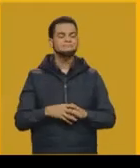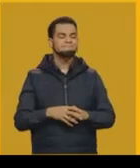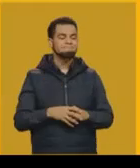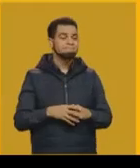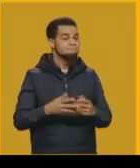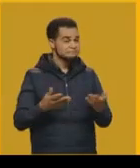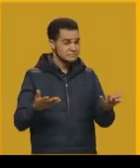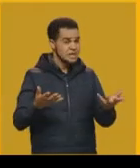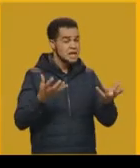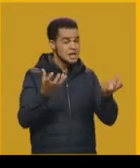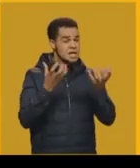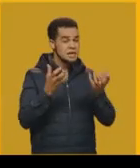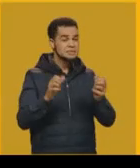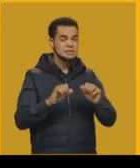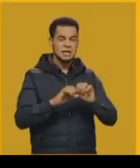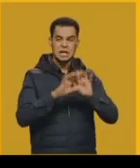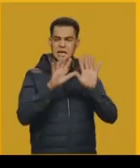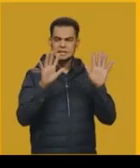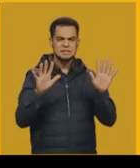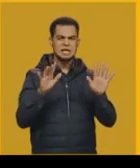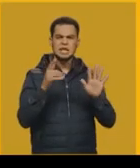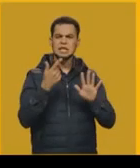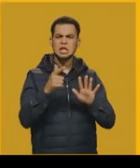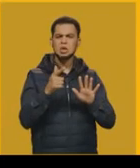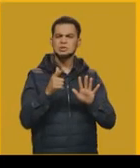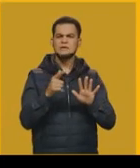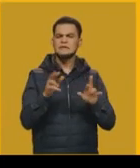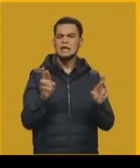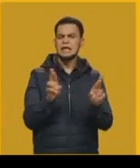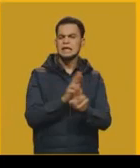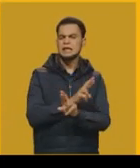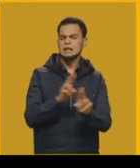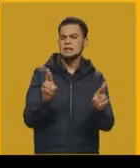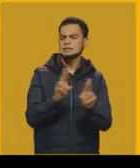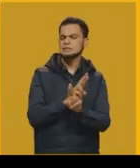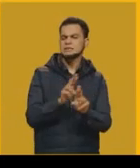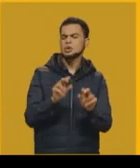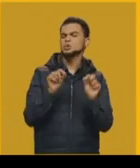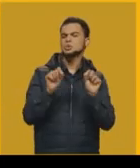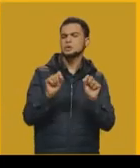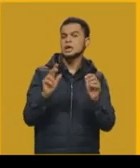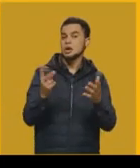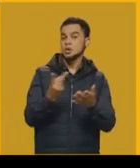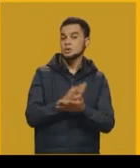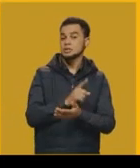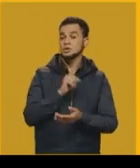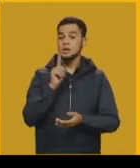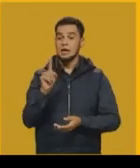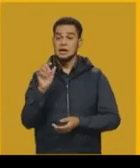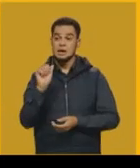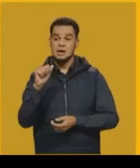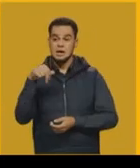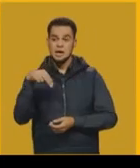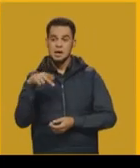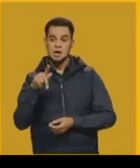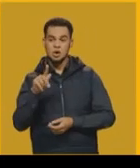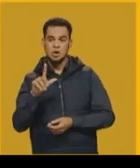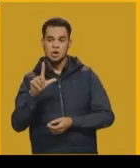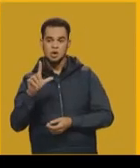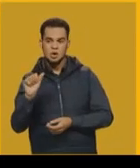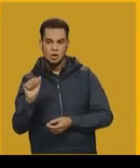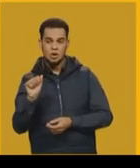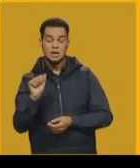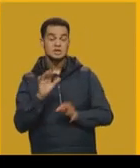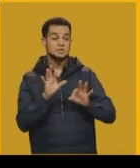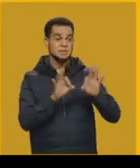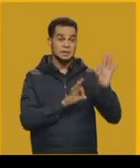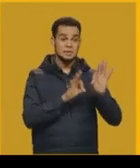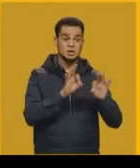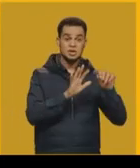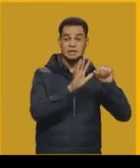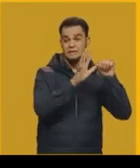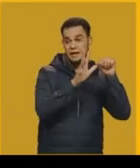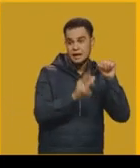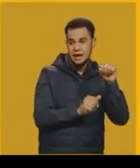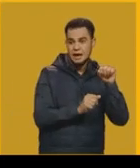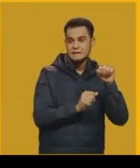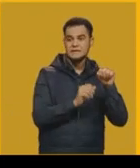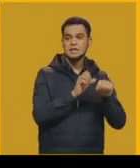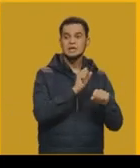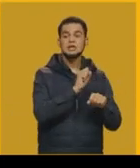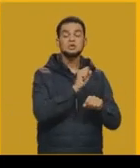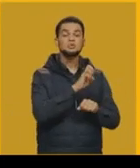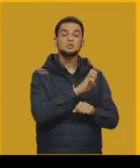queremos esclarecer que não existe nenhuma relação com o que aconteceu em Angola e os preparativos da África do Sul para sediar o